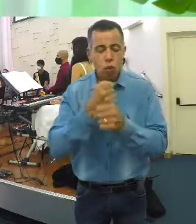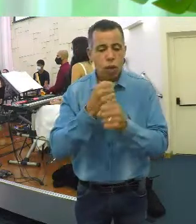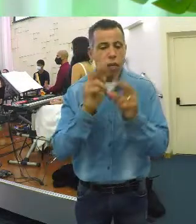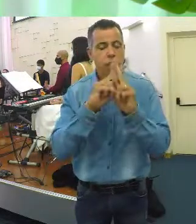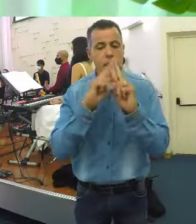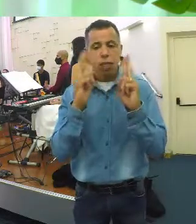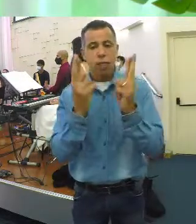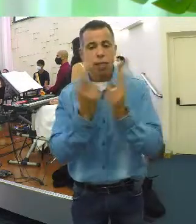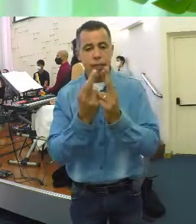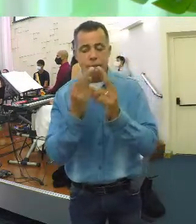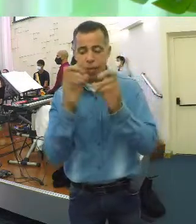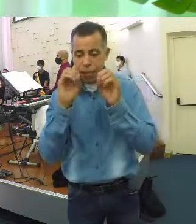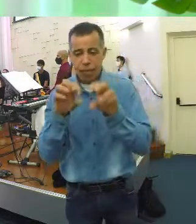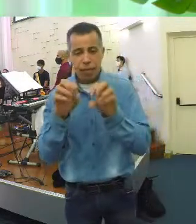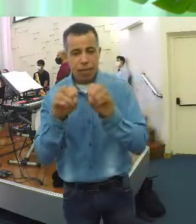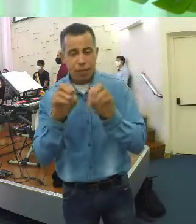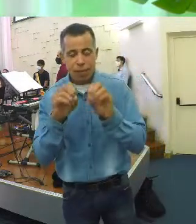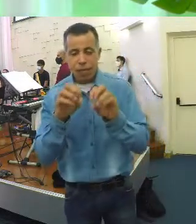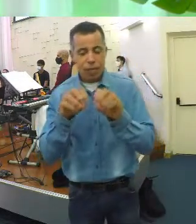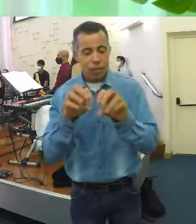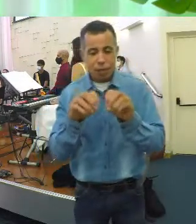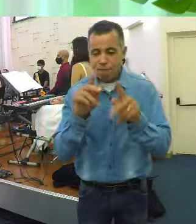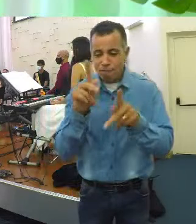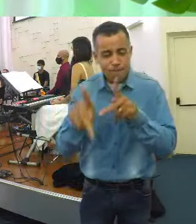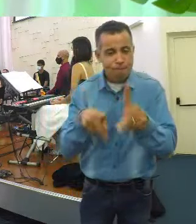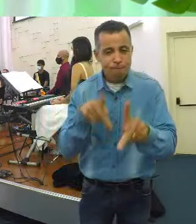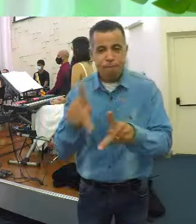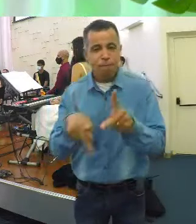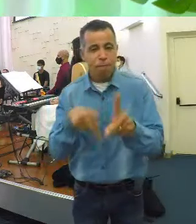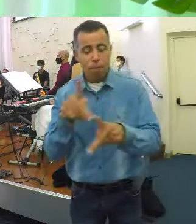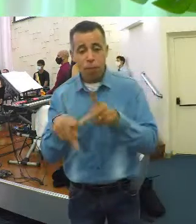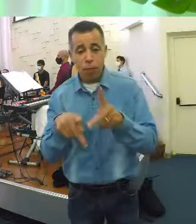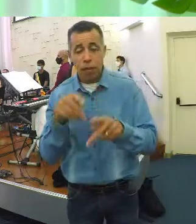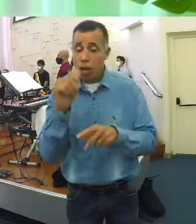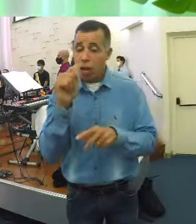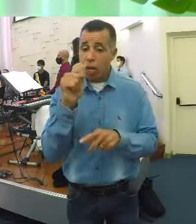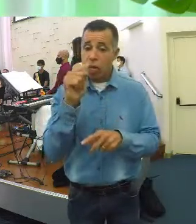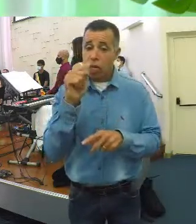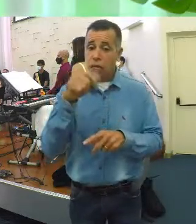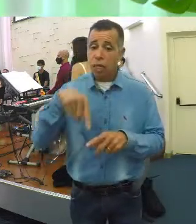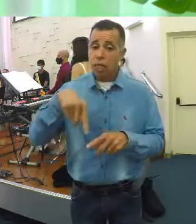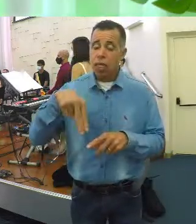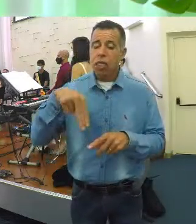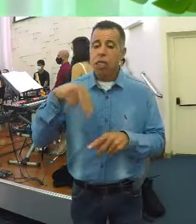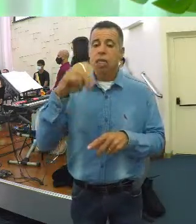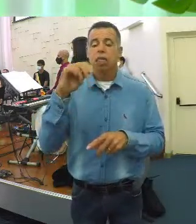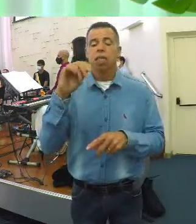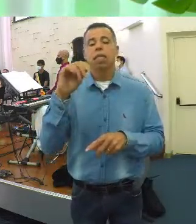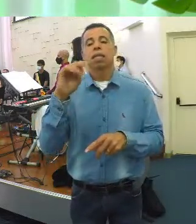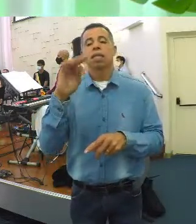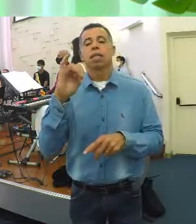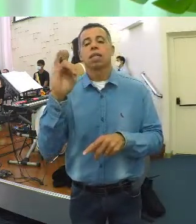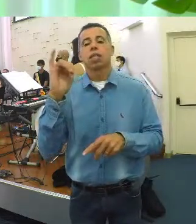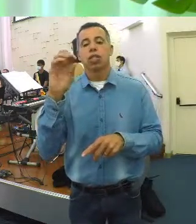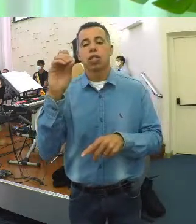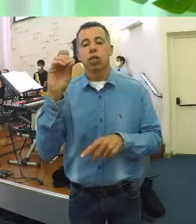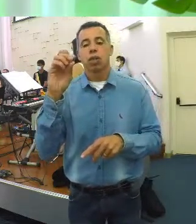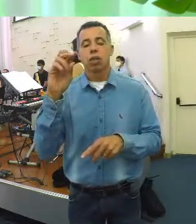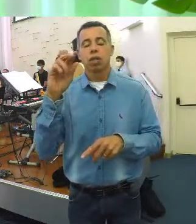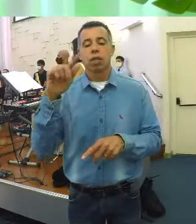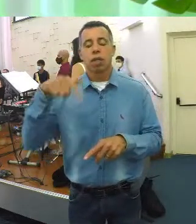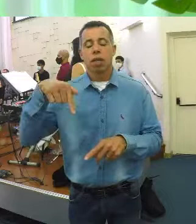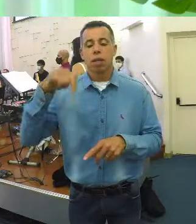igreja e ensinaram numerosa multidão. Em Antioquia foram os discípulos pela primeira